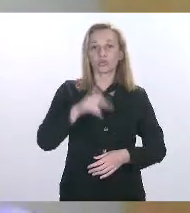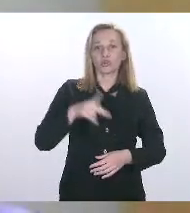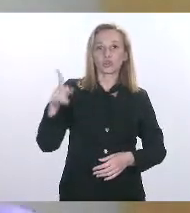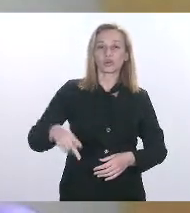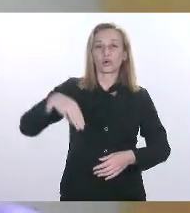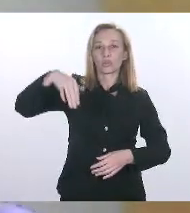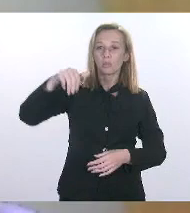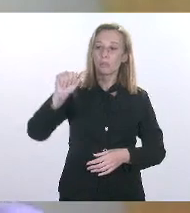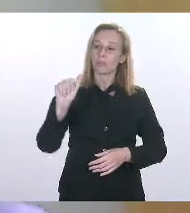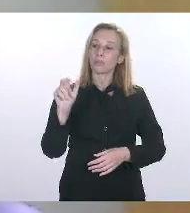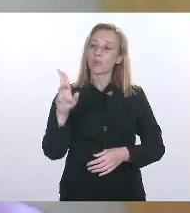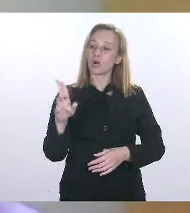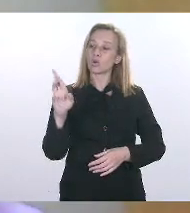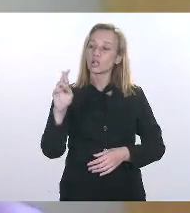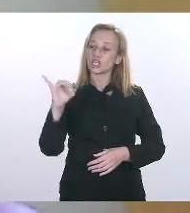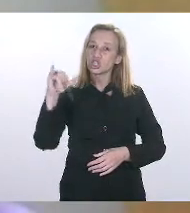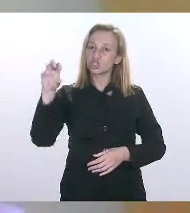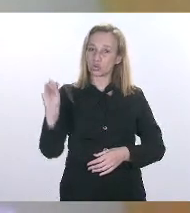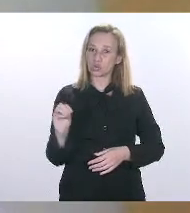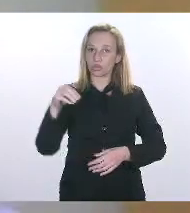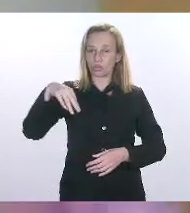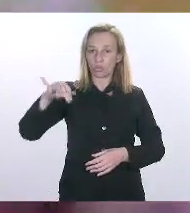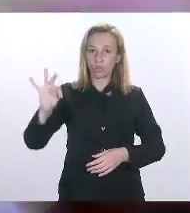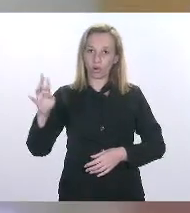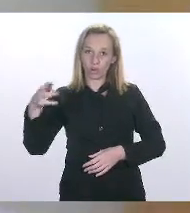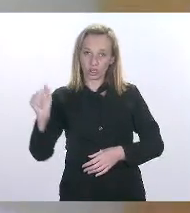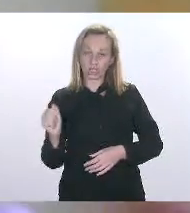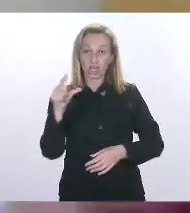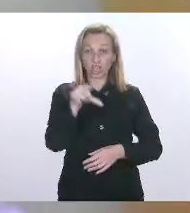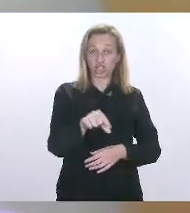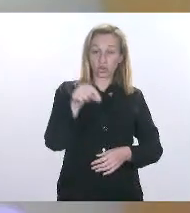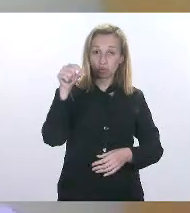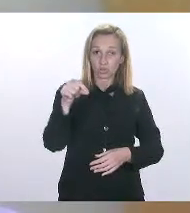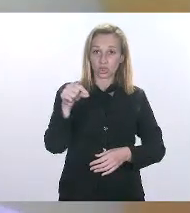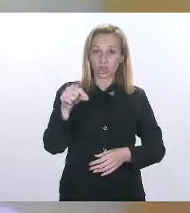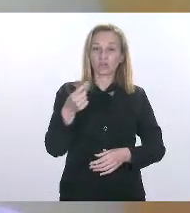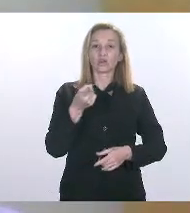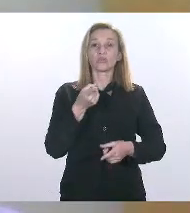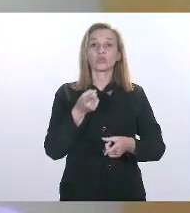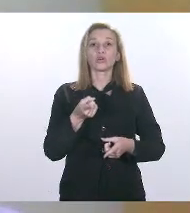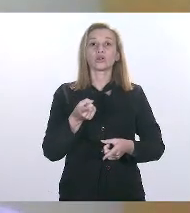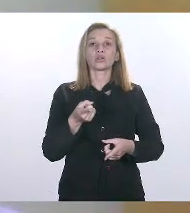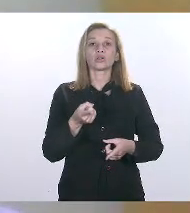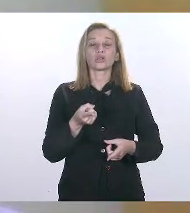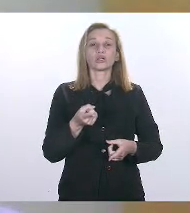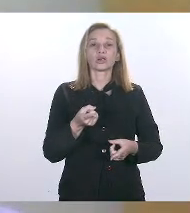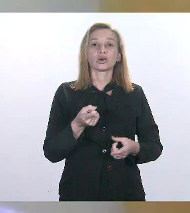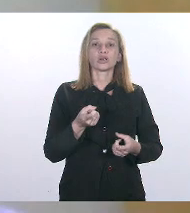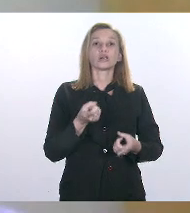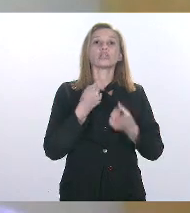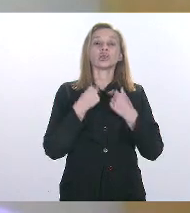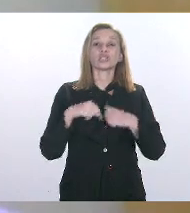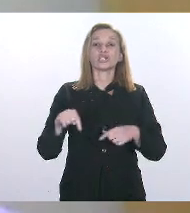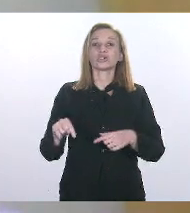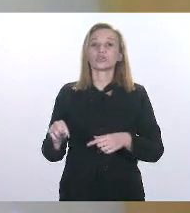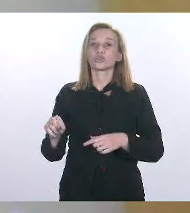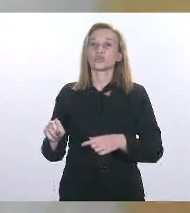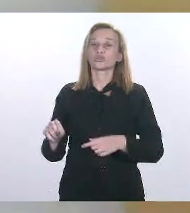Mota, legitimamente eleito pela vontade da comunidade acadêmica do